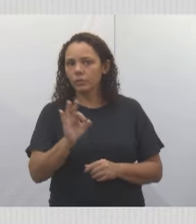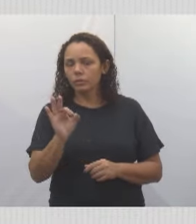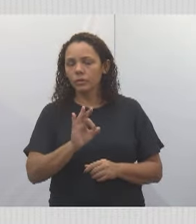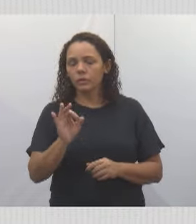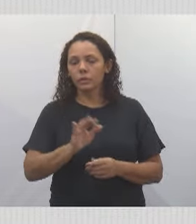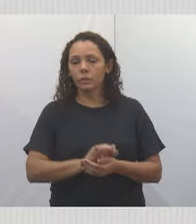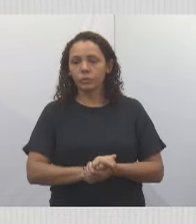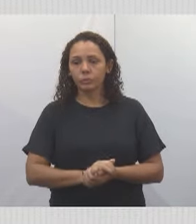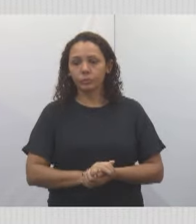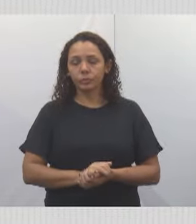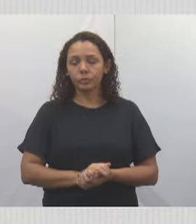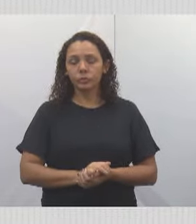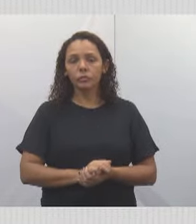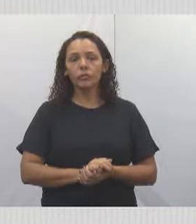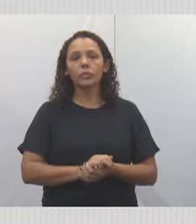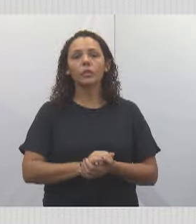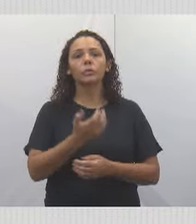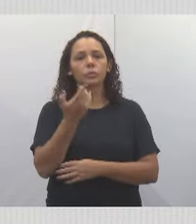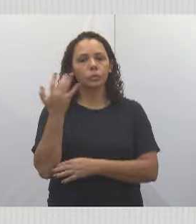Na vigilância ambiental,